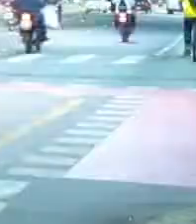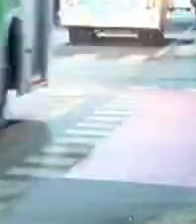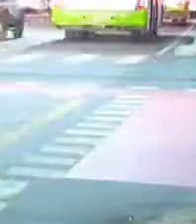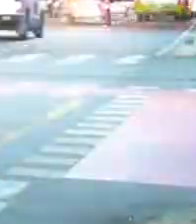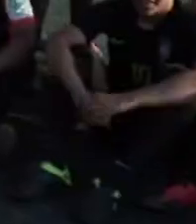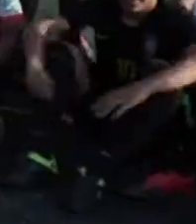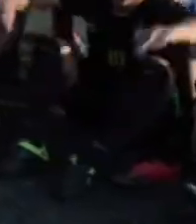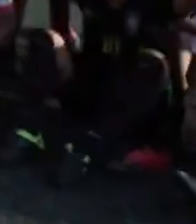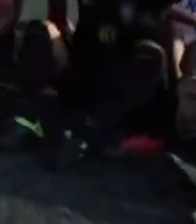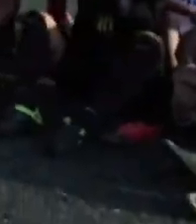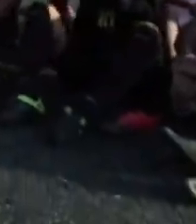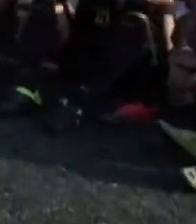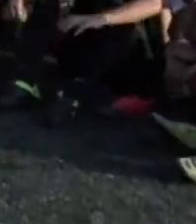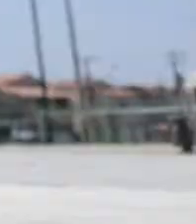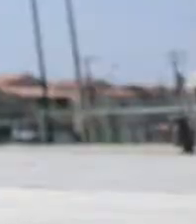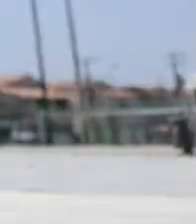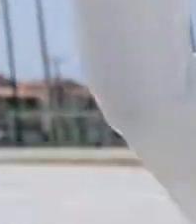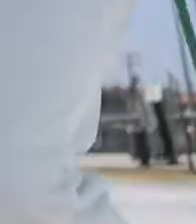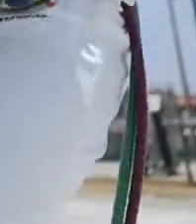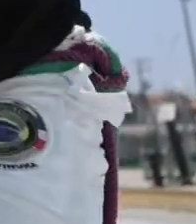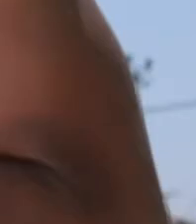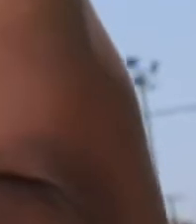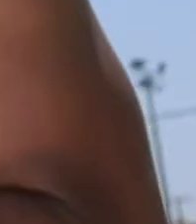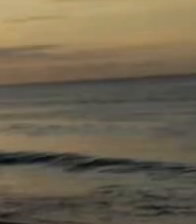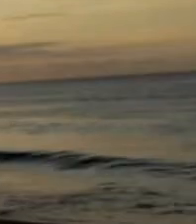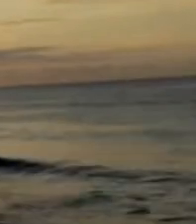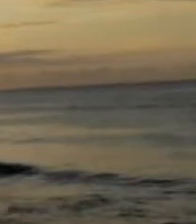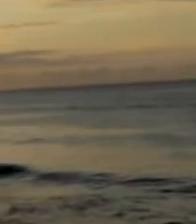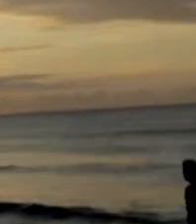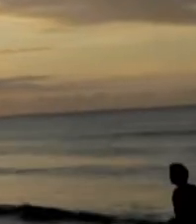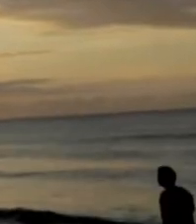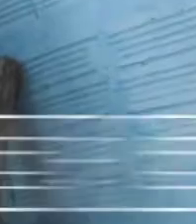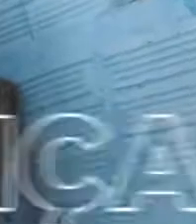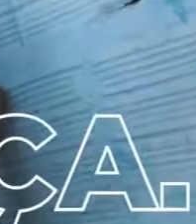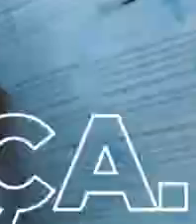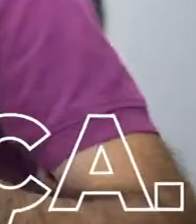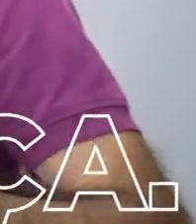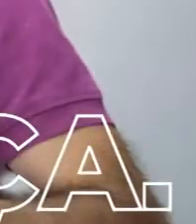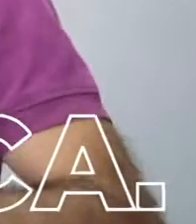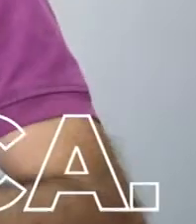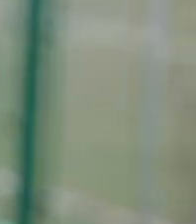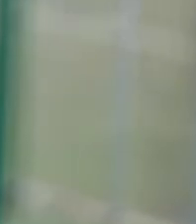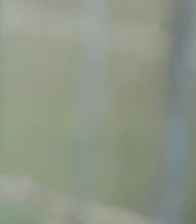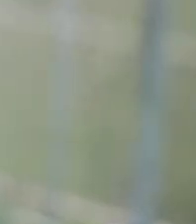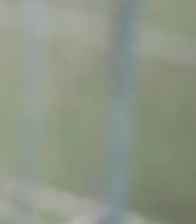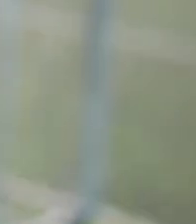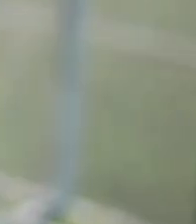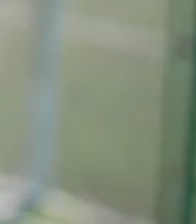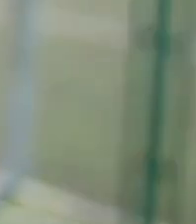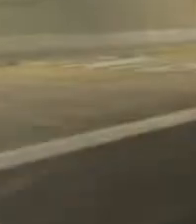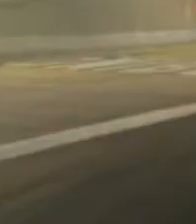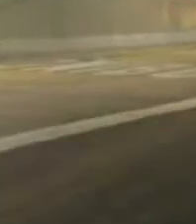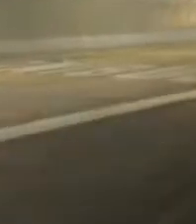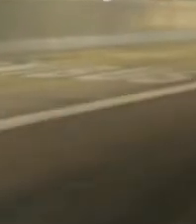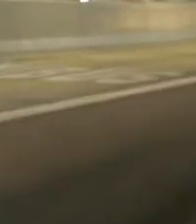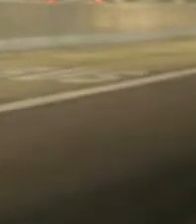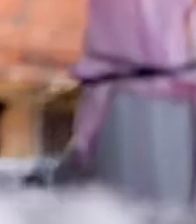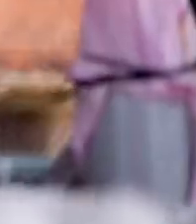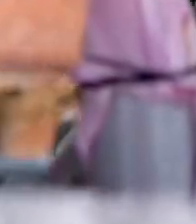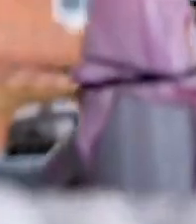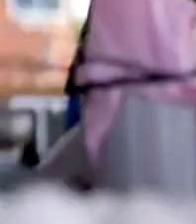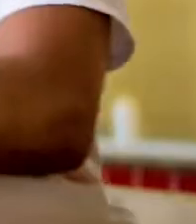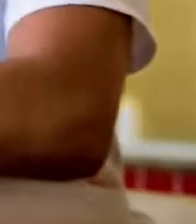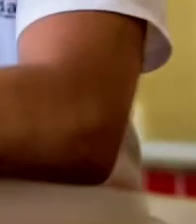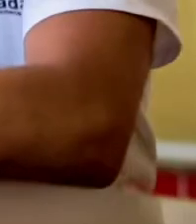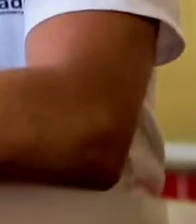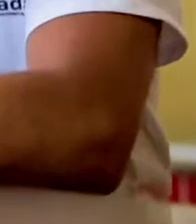leis e projetos, transformando seu bairro e melhorando a sua qualidade de vida. Você faz a diferença. Eu sou a Câmara. Eu sou a Câmara.